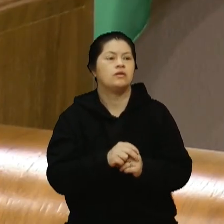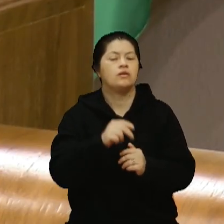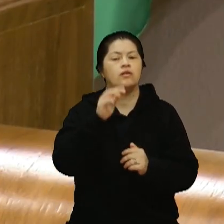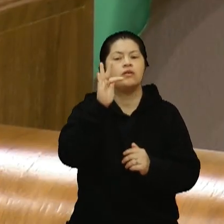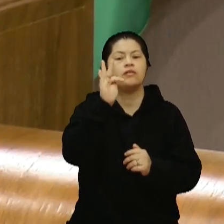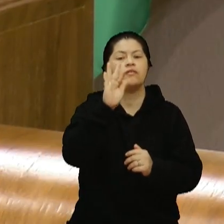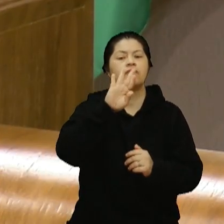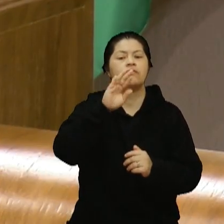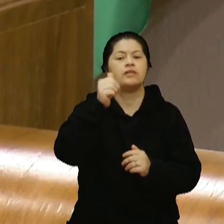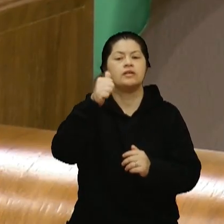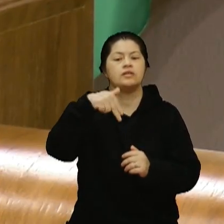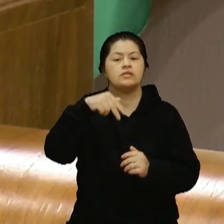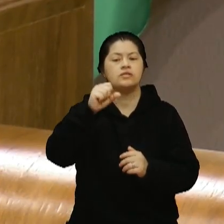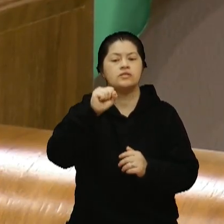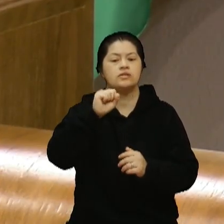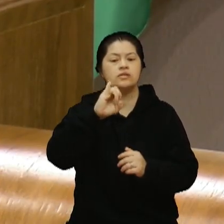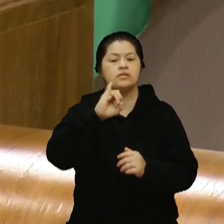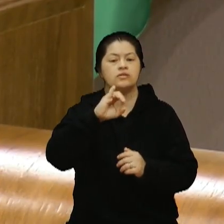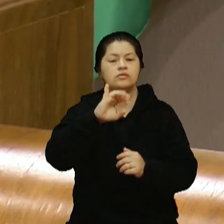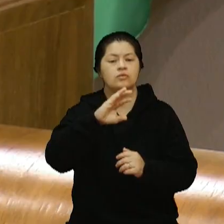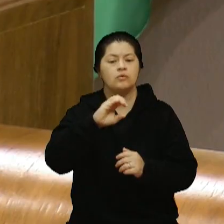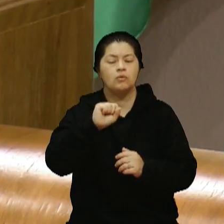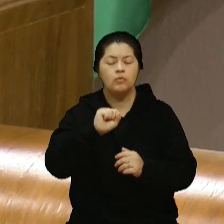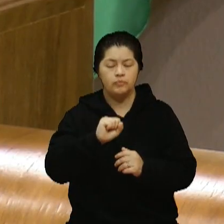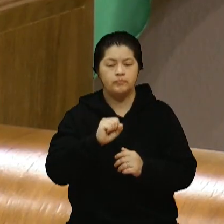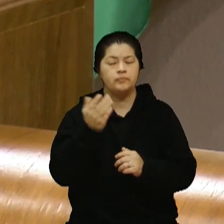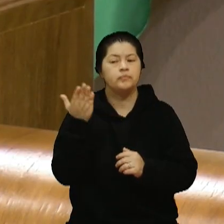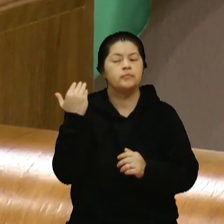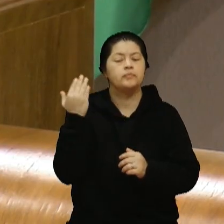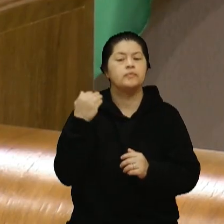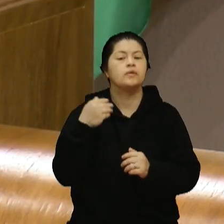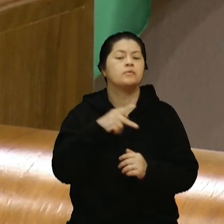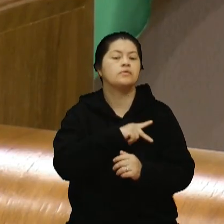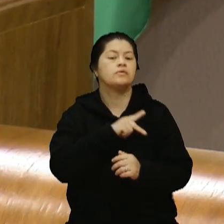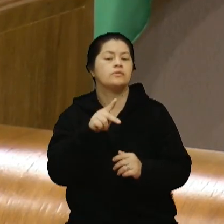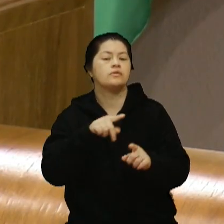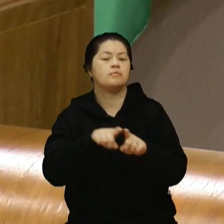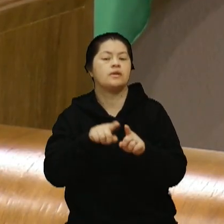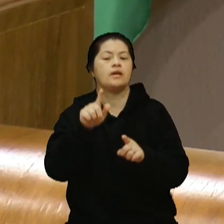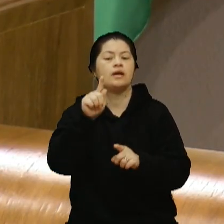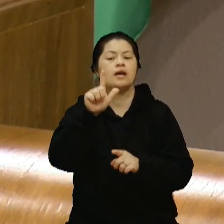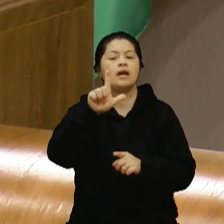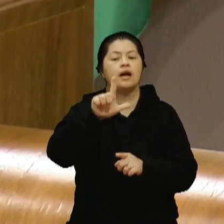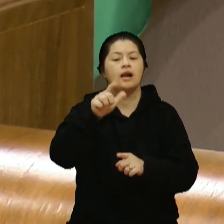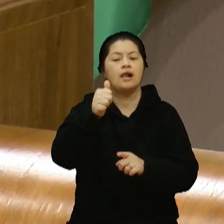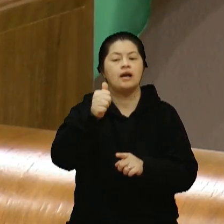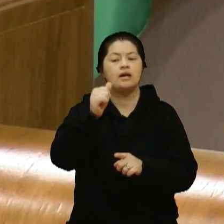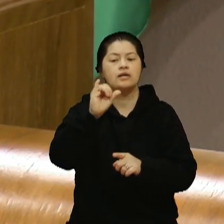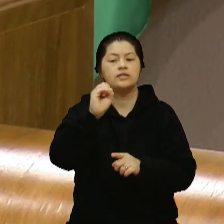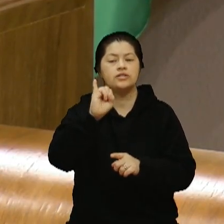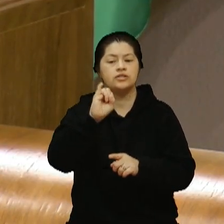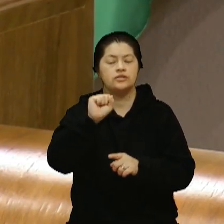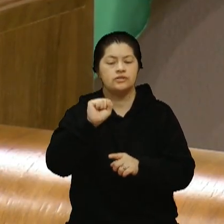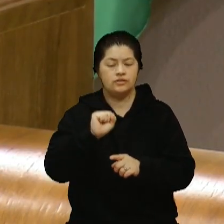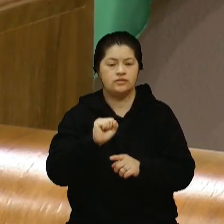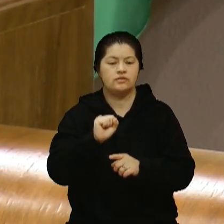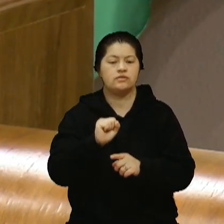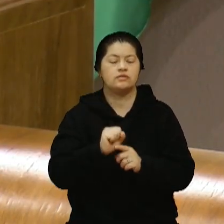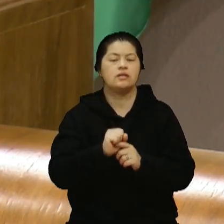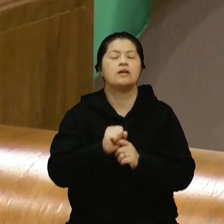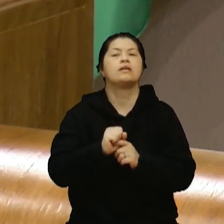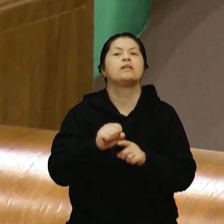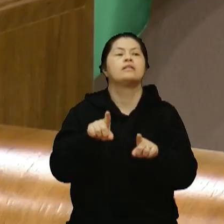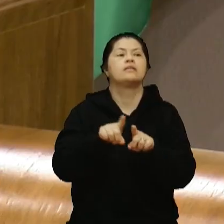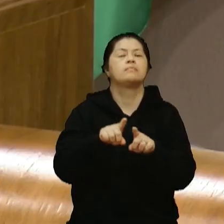Spendorello. Ex-vereadora também desta casa, Gladys Frisso, e também ex-vereador Maurício